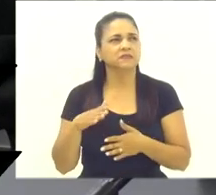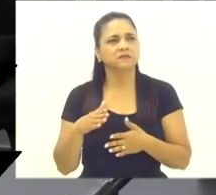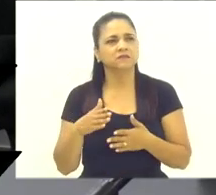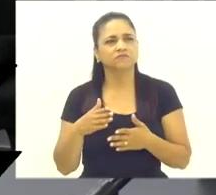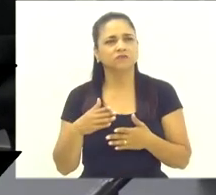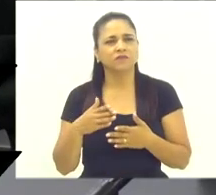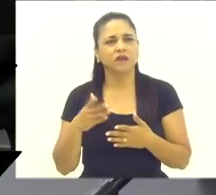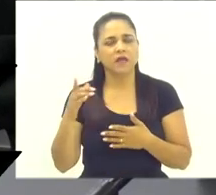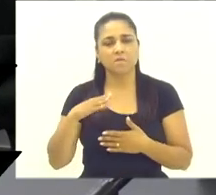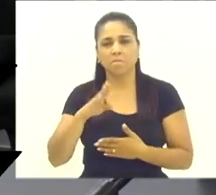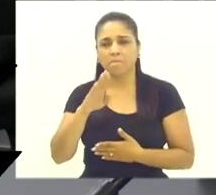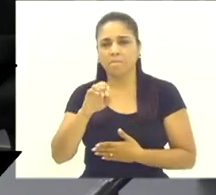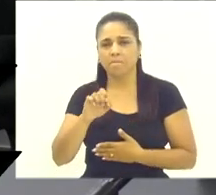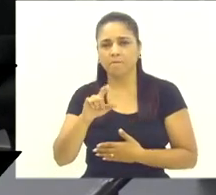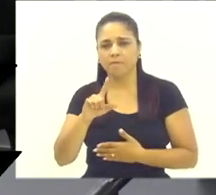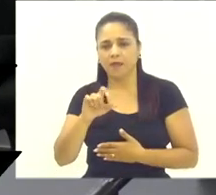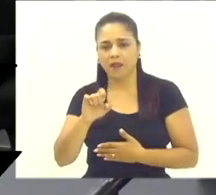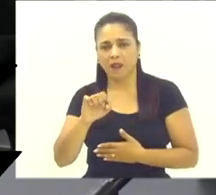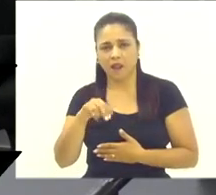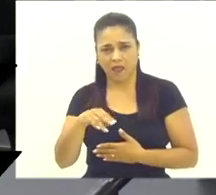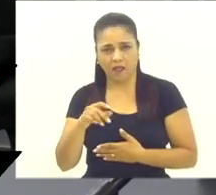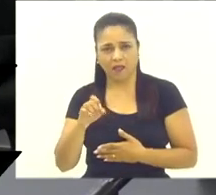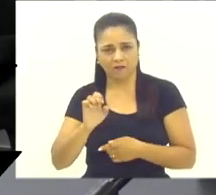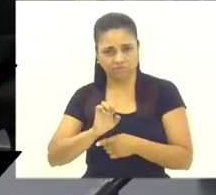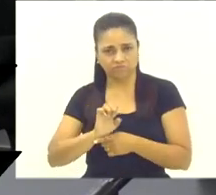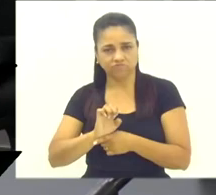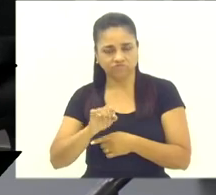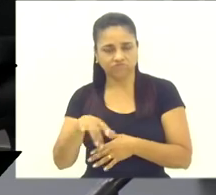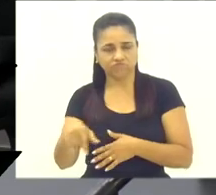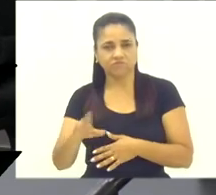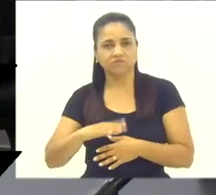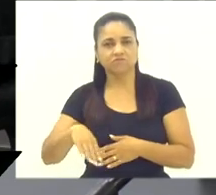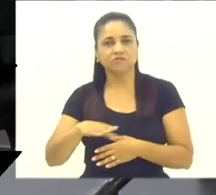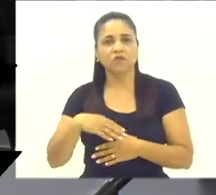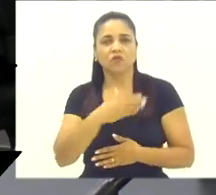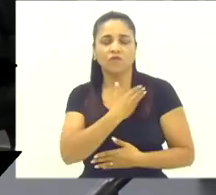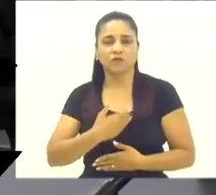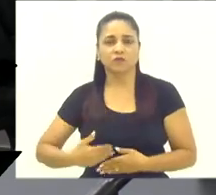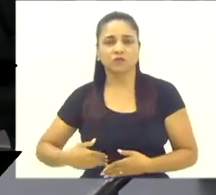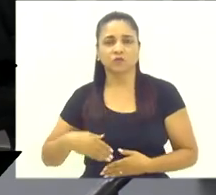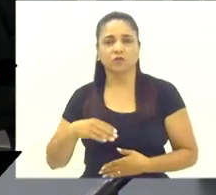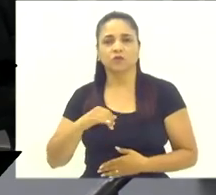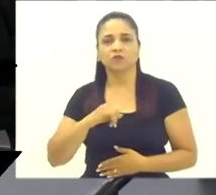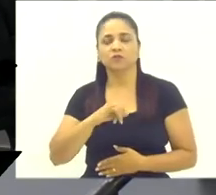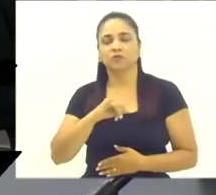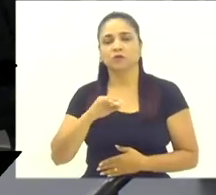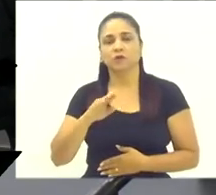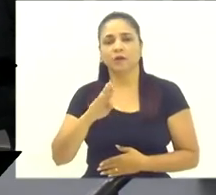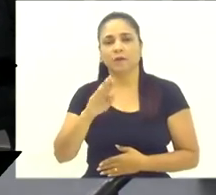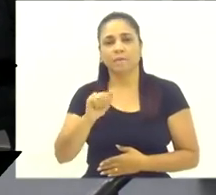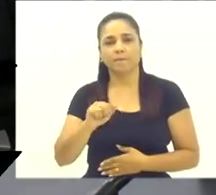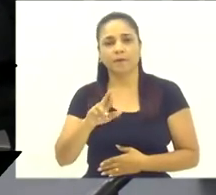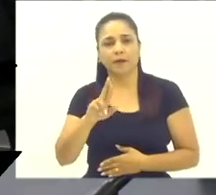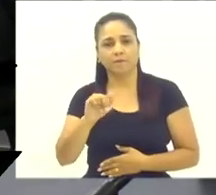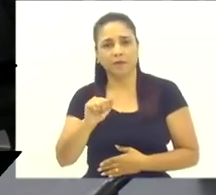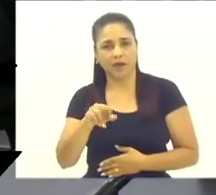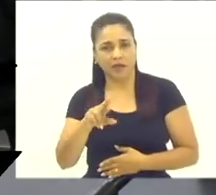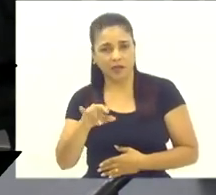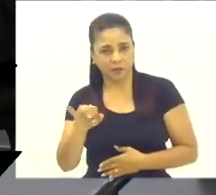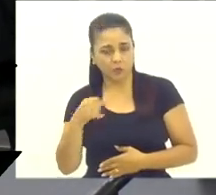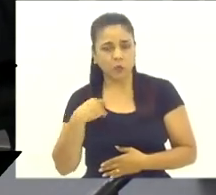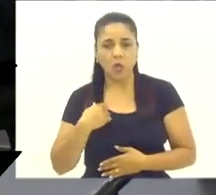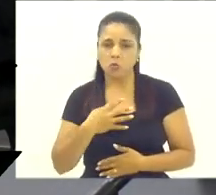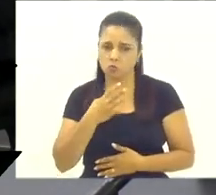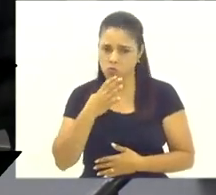Belém e o governador Hélder Barbalho é um é um político muito reconhecido vende uma